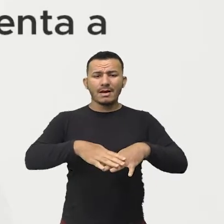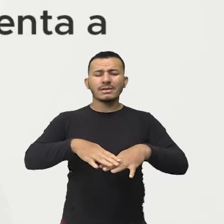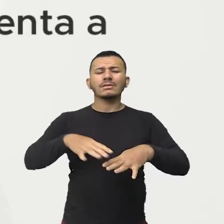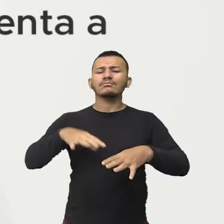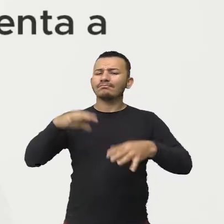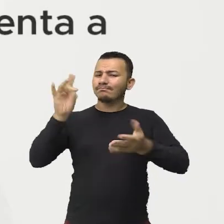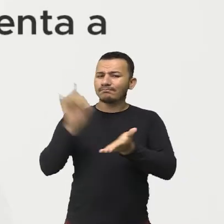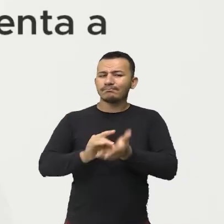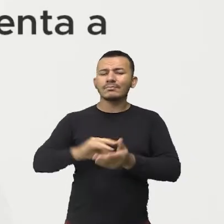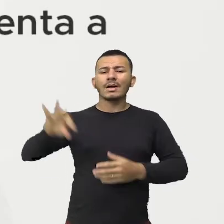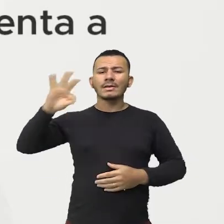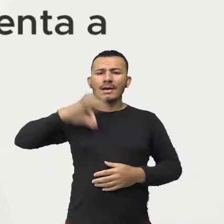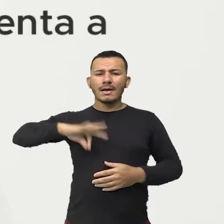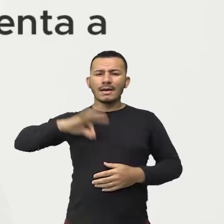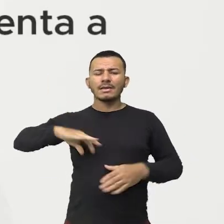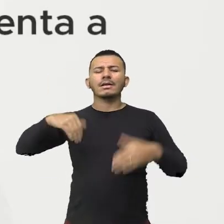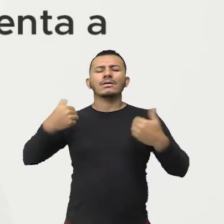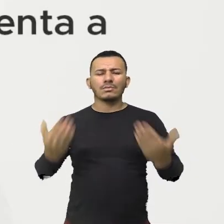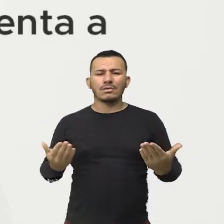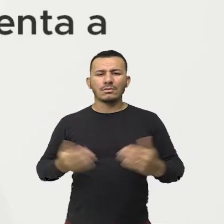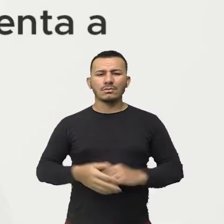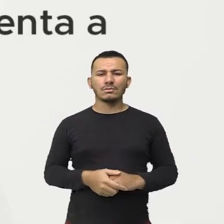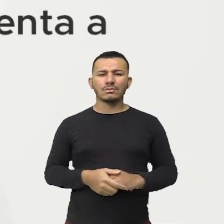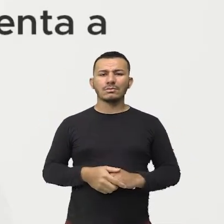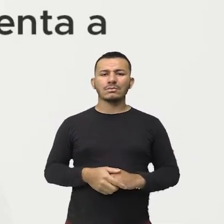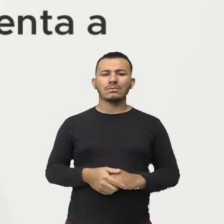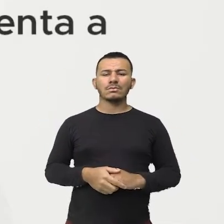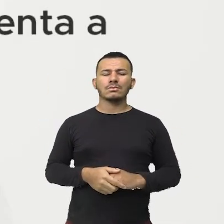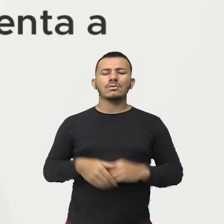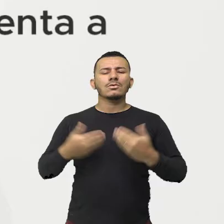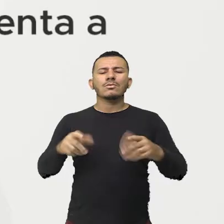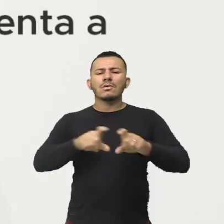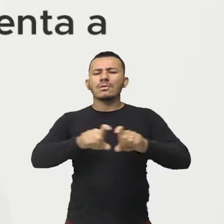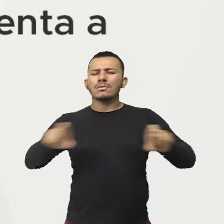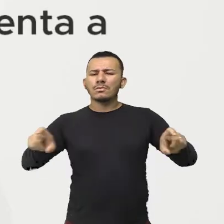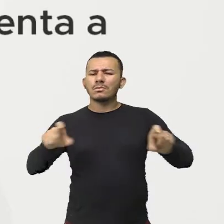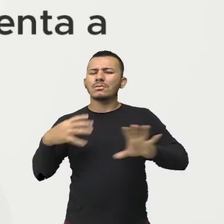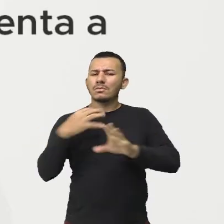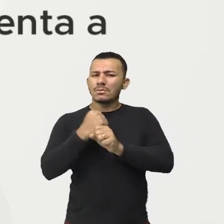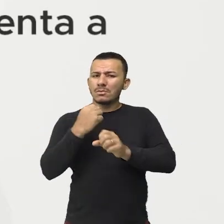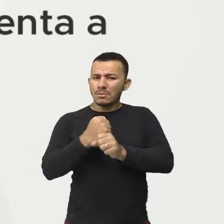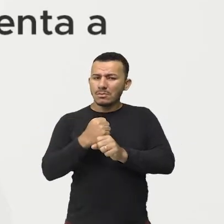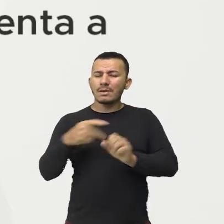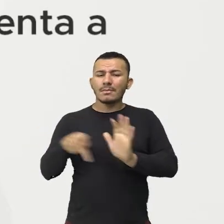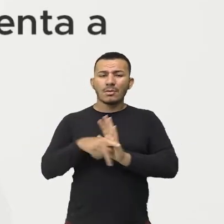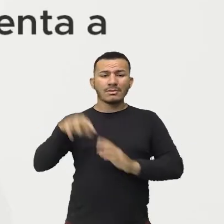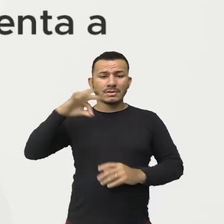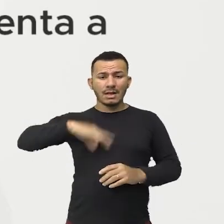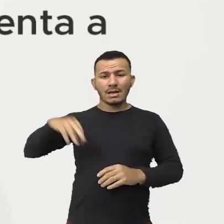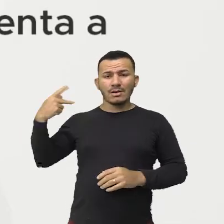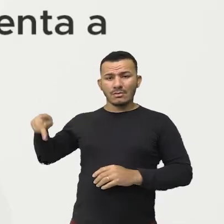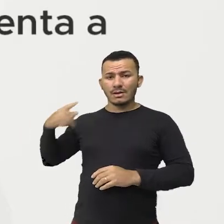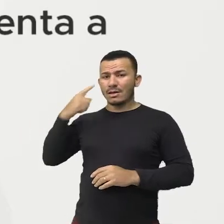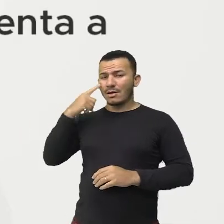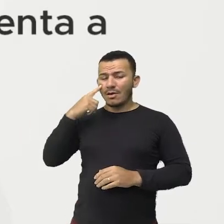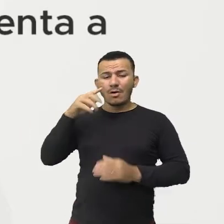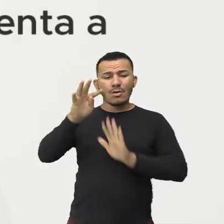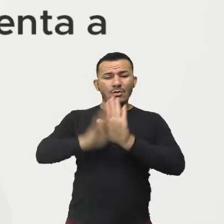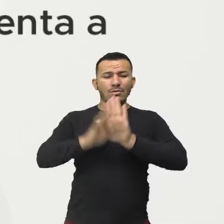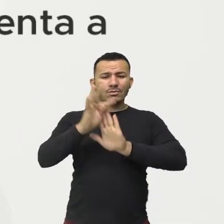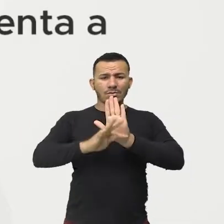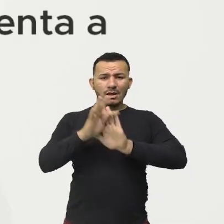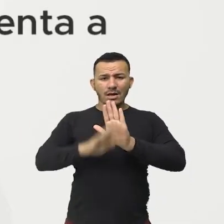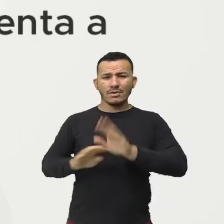é... Qual é a expressão que representa o salário dele? Lembrando desse texto aqui, ó. Bora traduzir. Isso aqui está